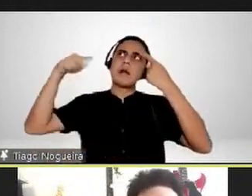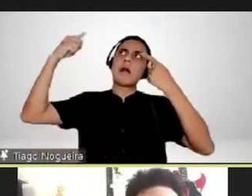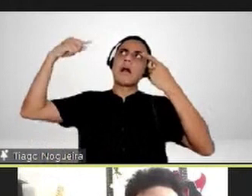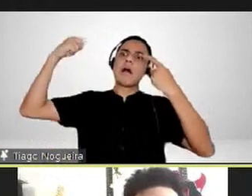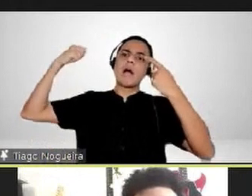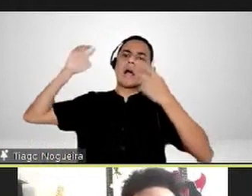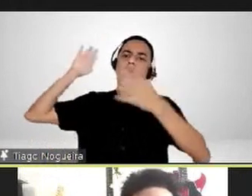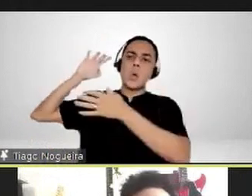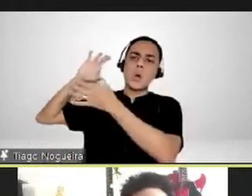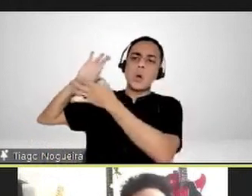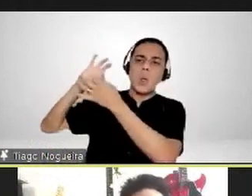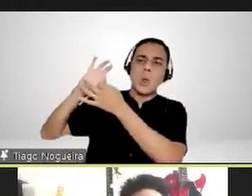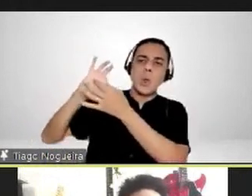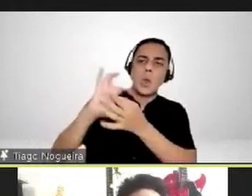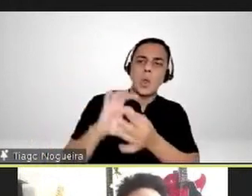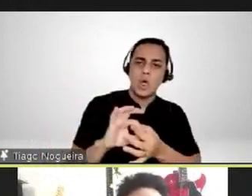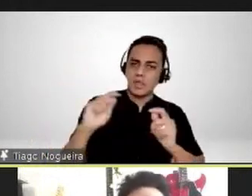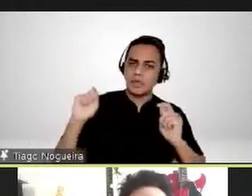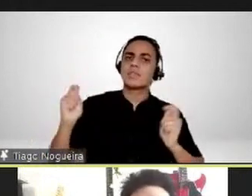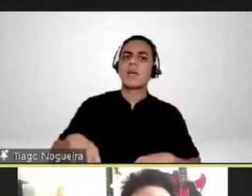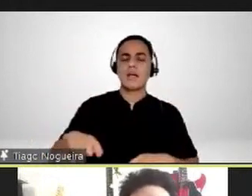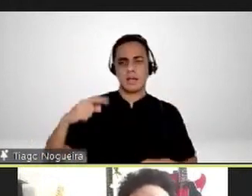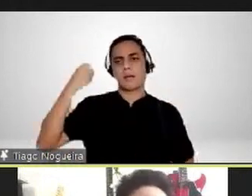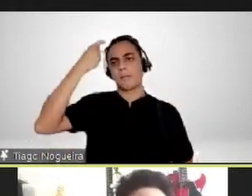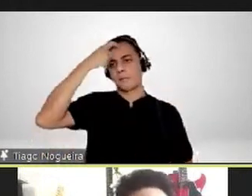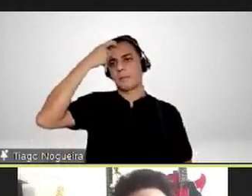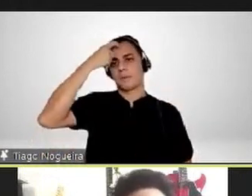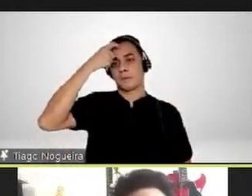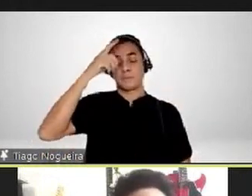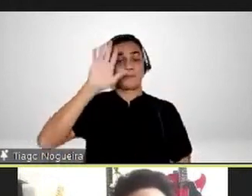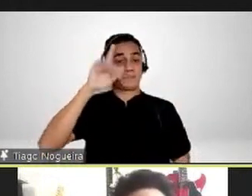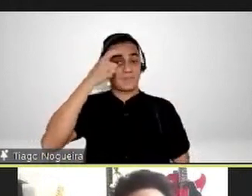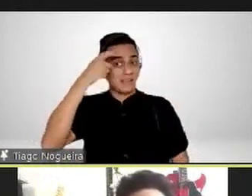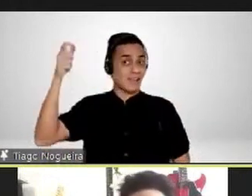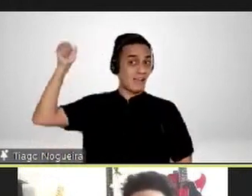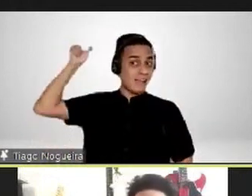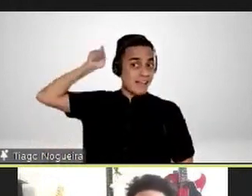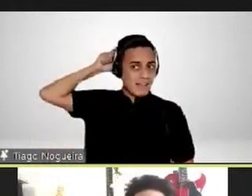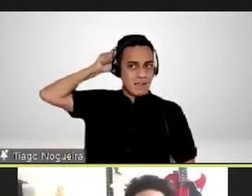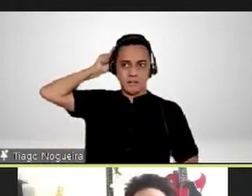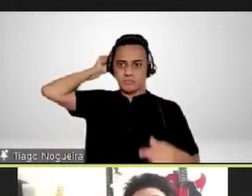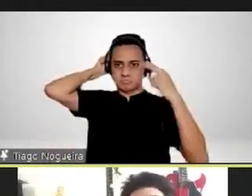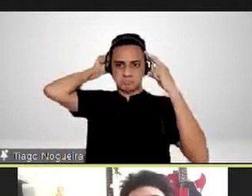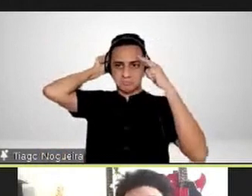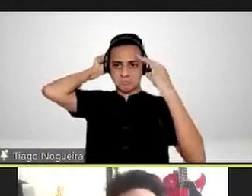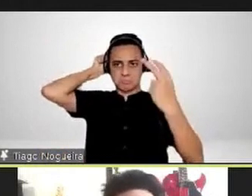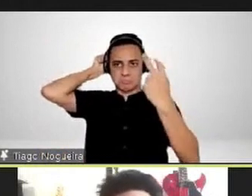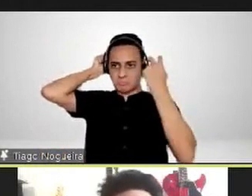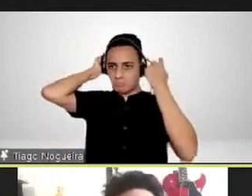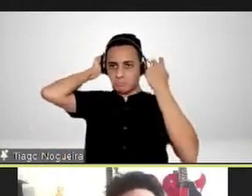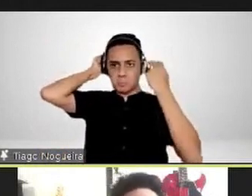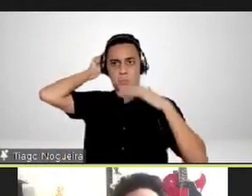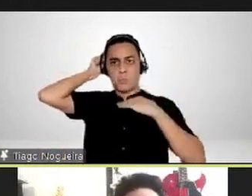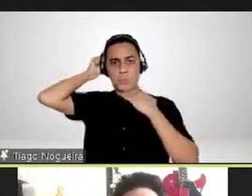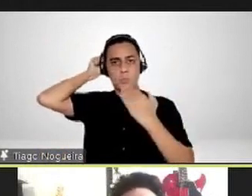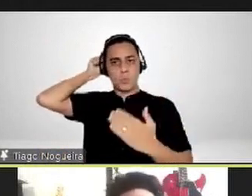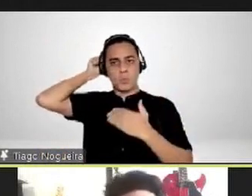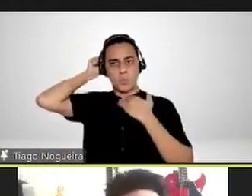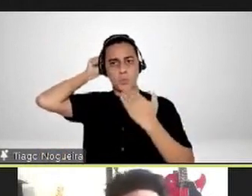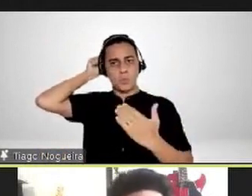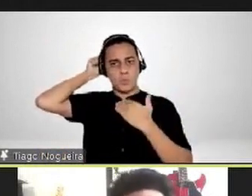vou resgatar aquilo, né? O inconsciente você não acessa, você só vai acessar a partir de uma série